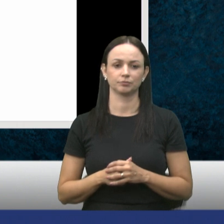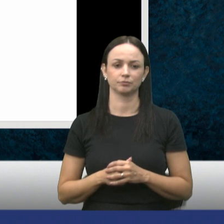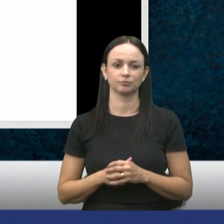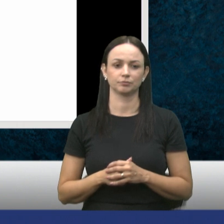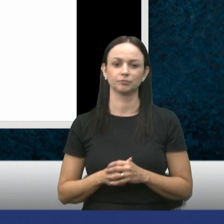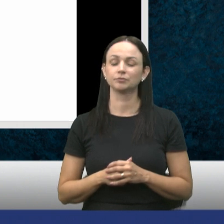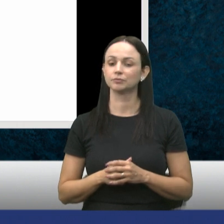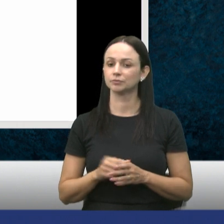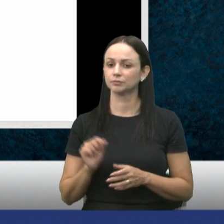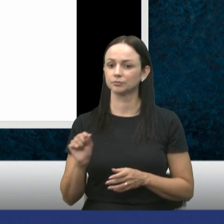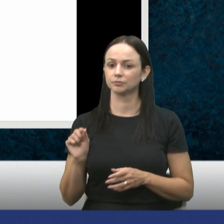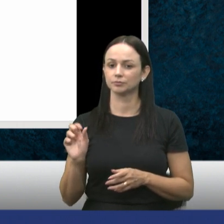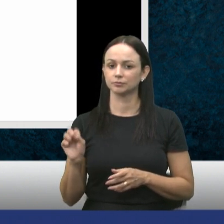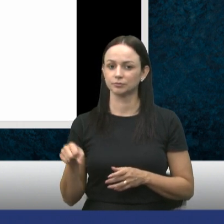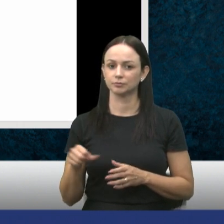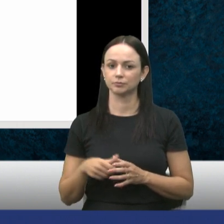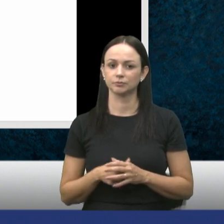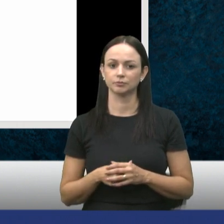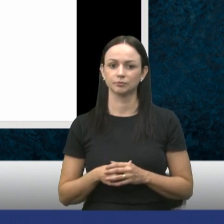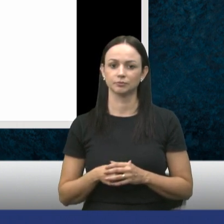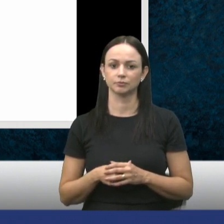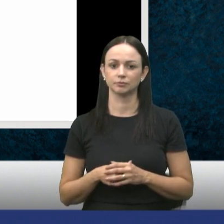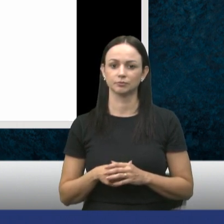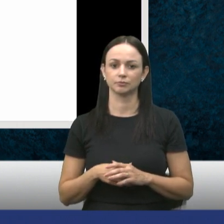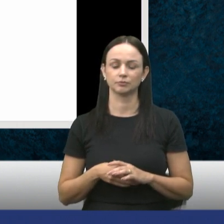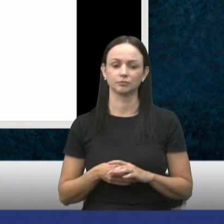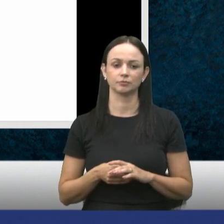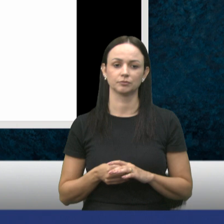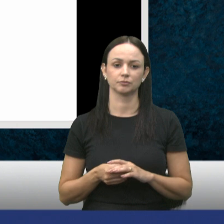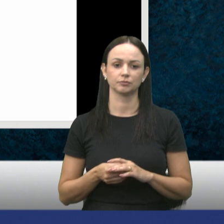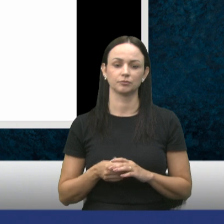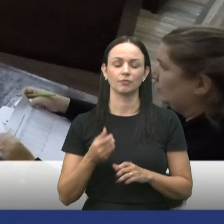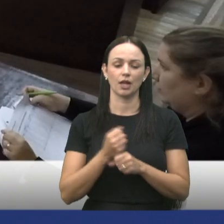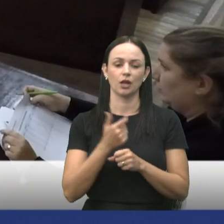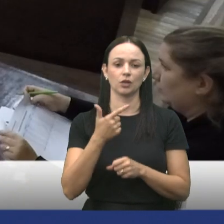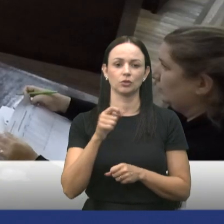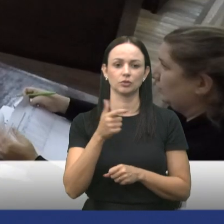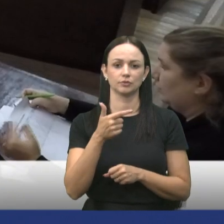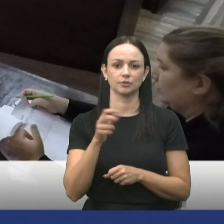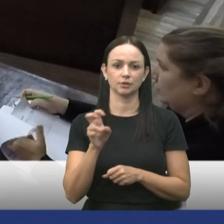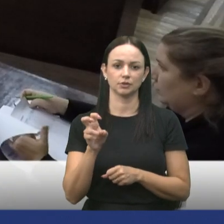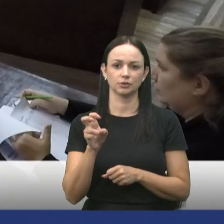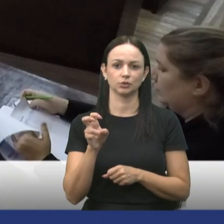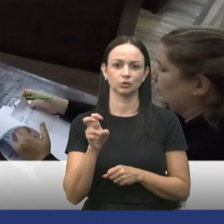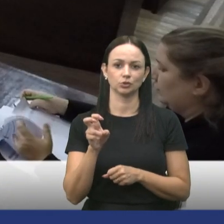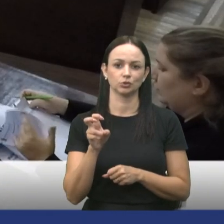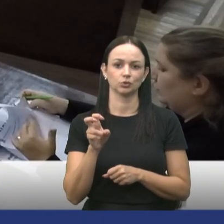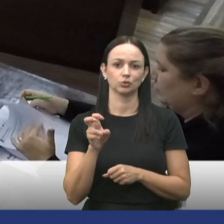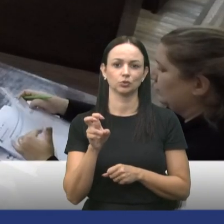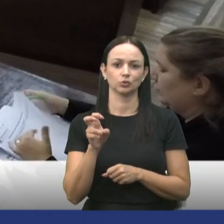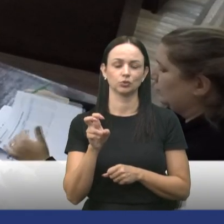Sim. Desse ano aqui, 2025, referente ao ano